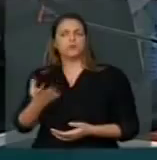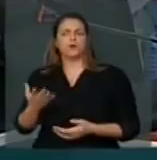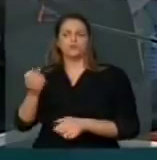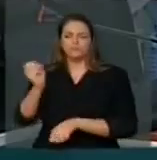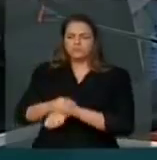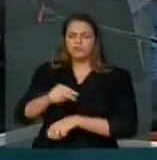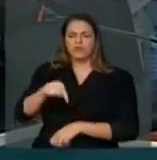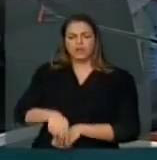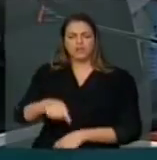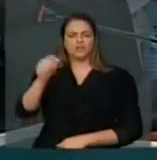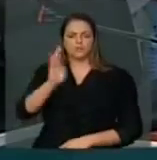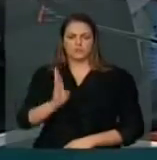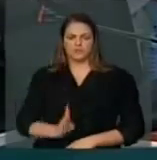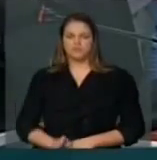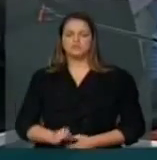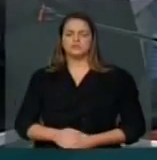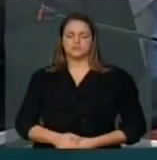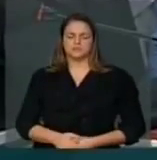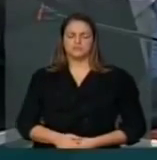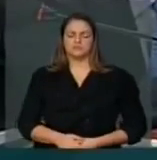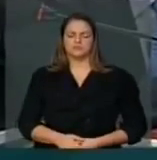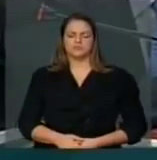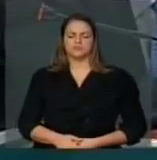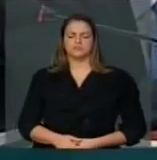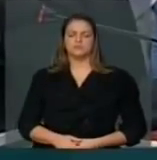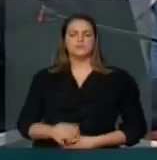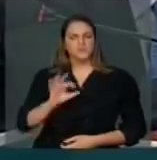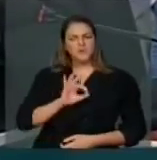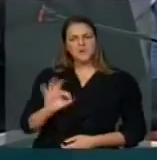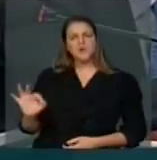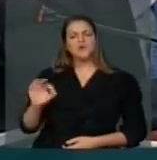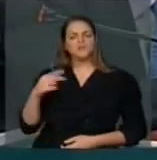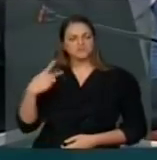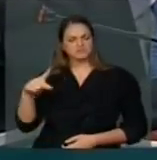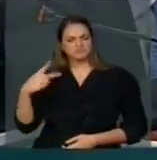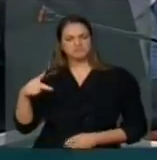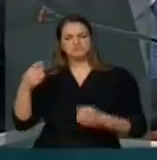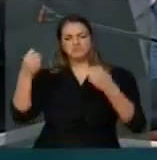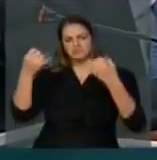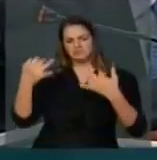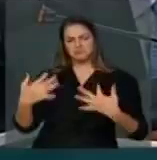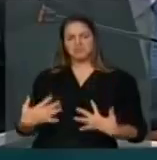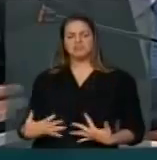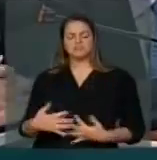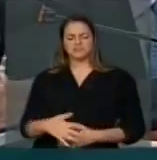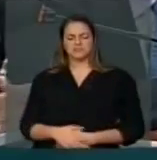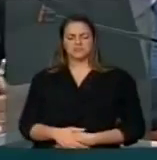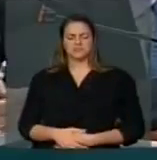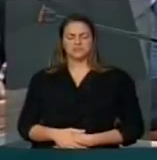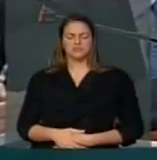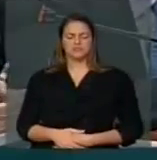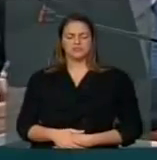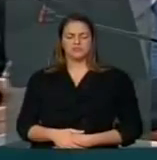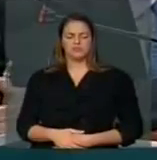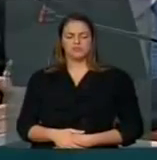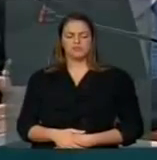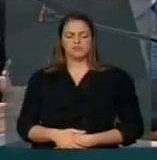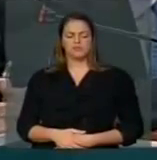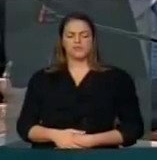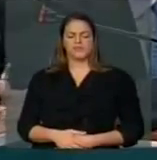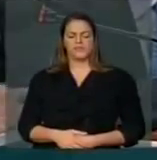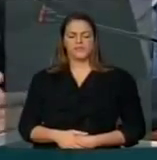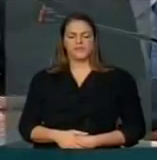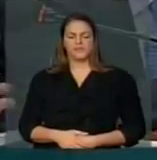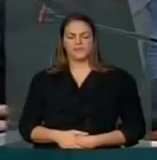nesse sentido, eu acho que foi bastante esclarecedora essas colocações, e mesmo tentando dar um cunho ideológico a essas relações